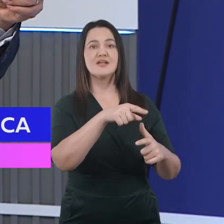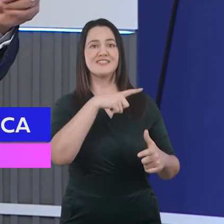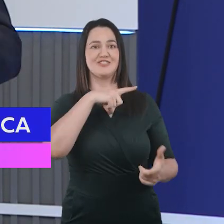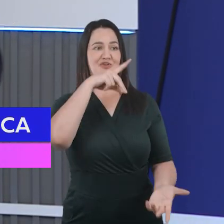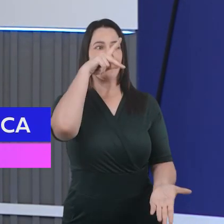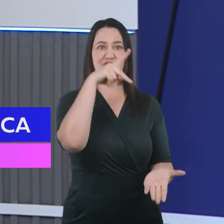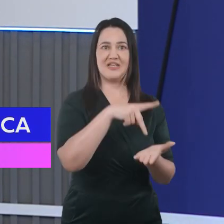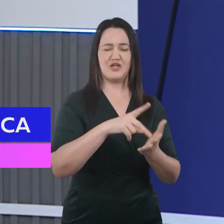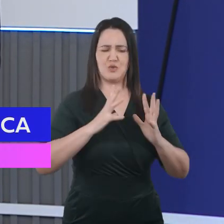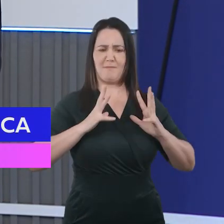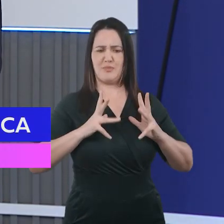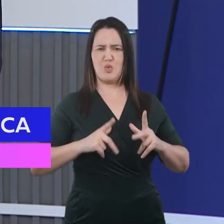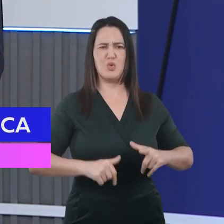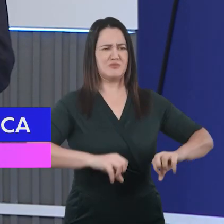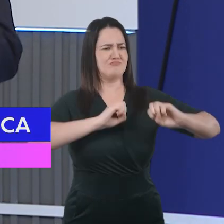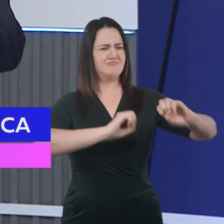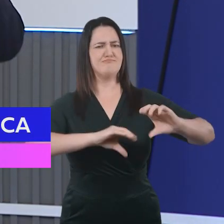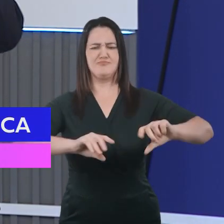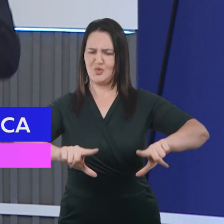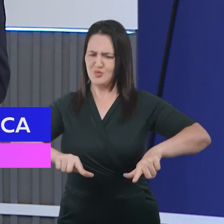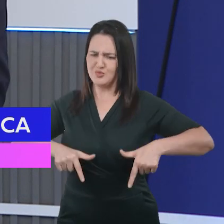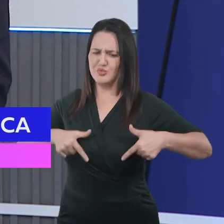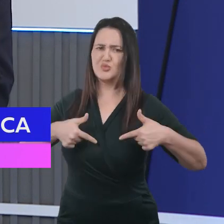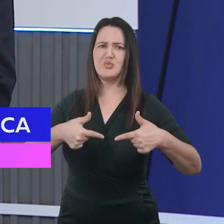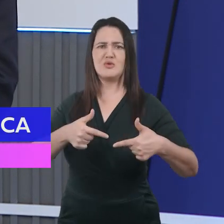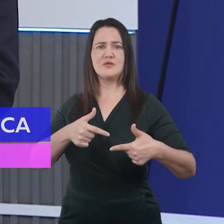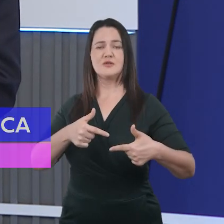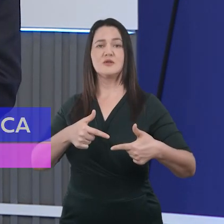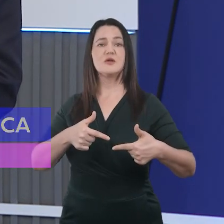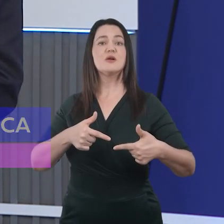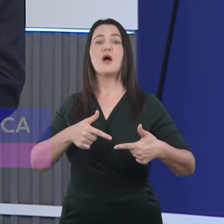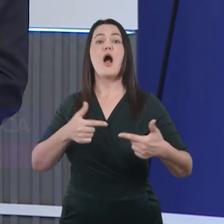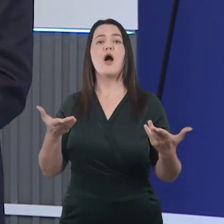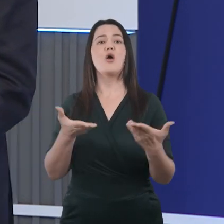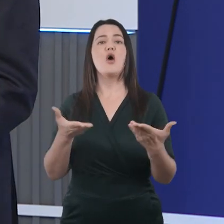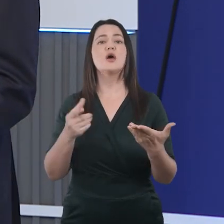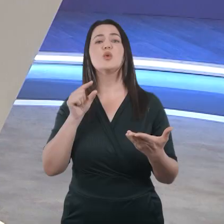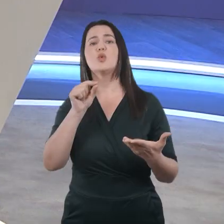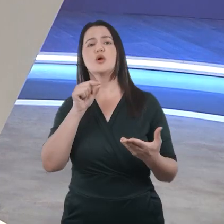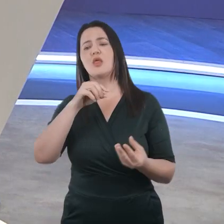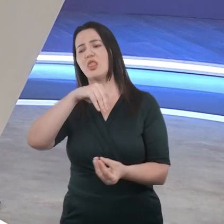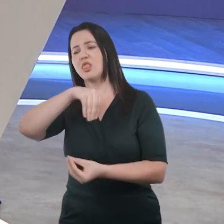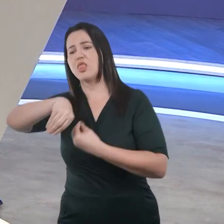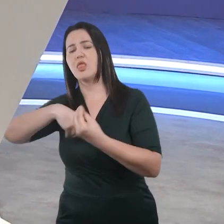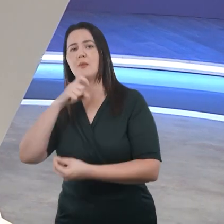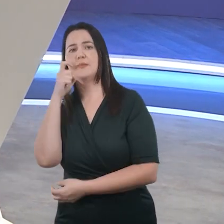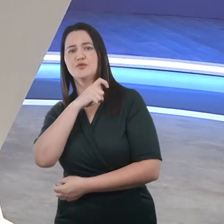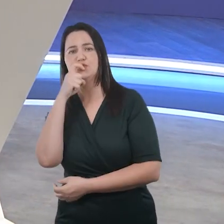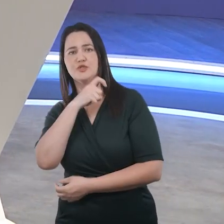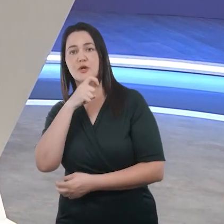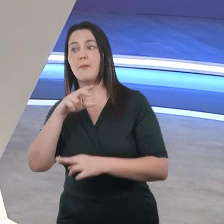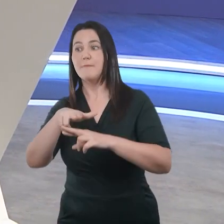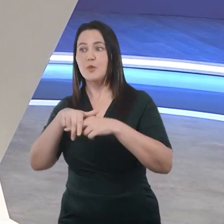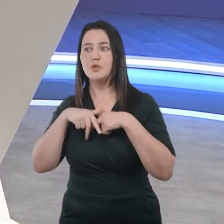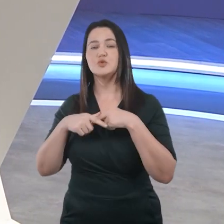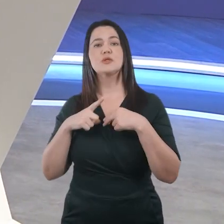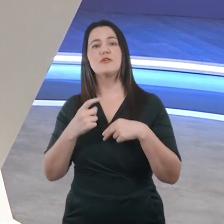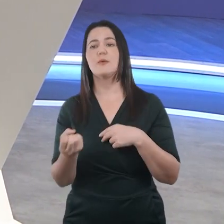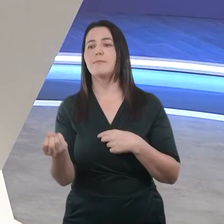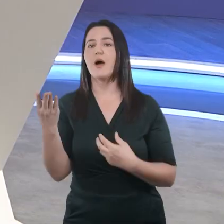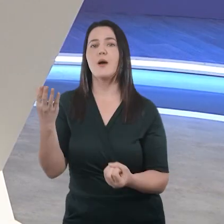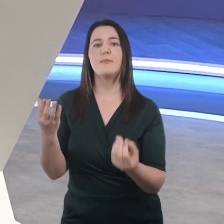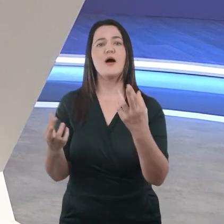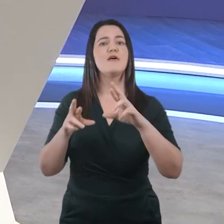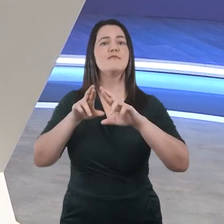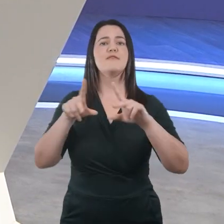da verdade e, com isso, entristeceu o coração de Deus. Foi aqui que outros movimentos